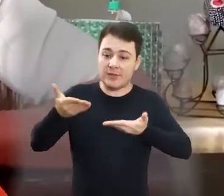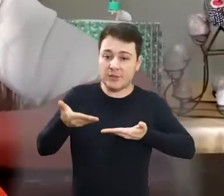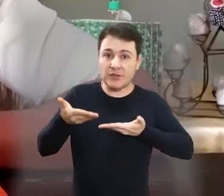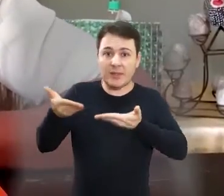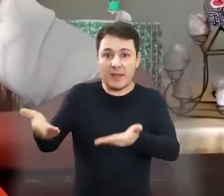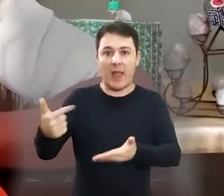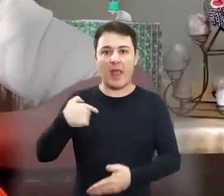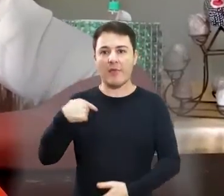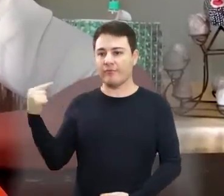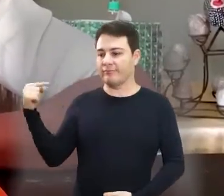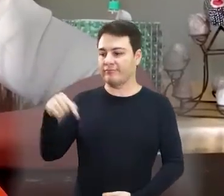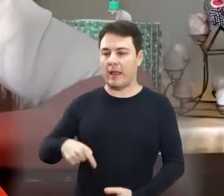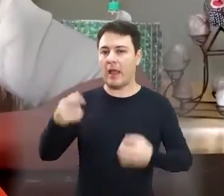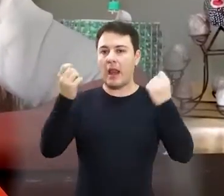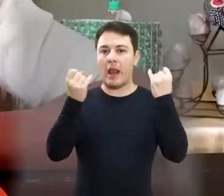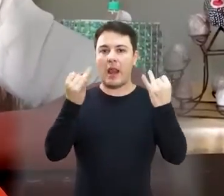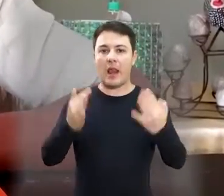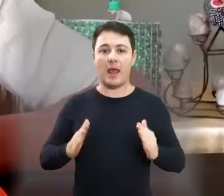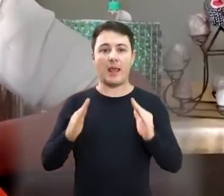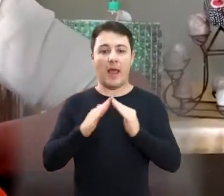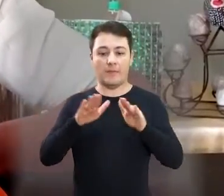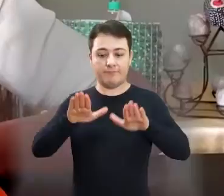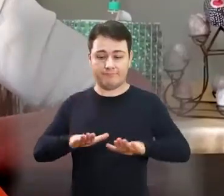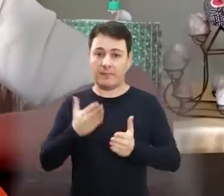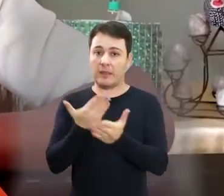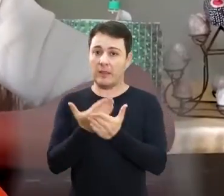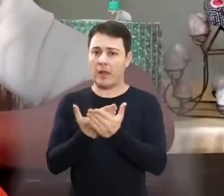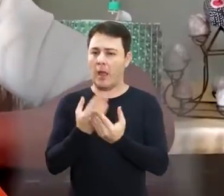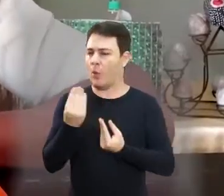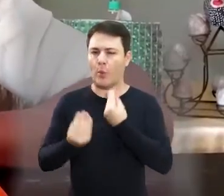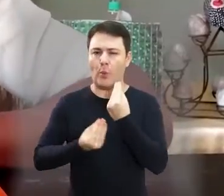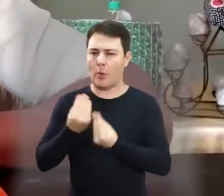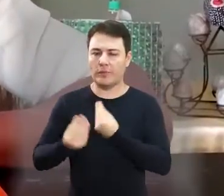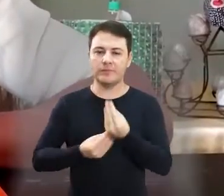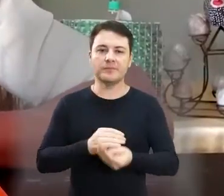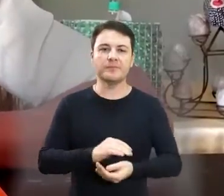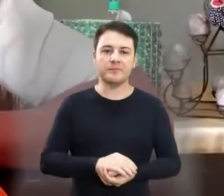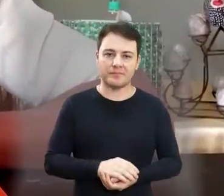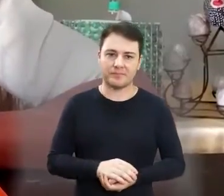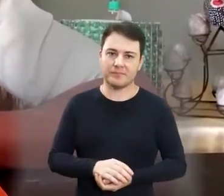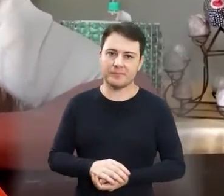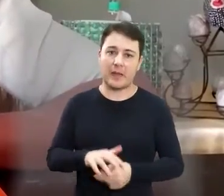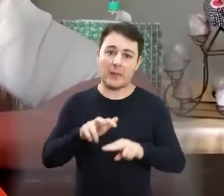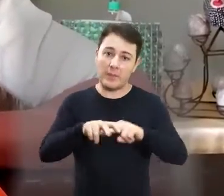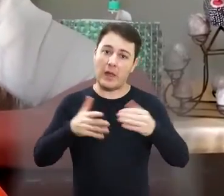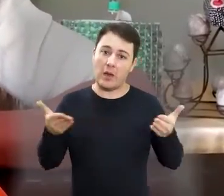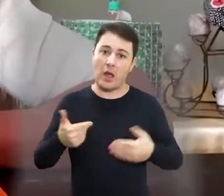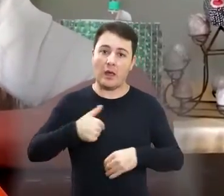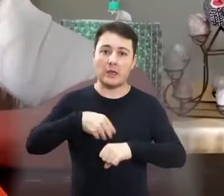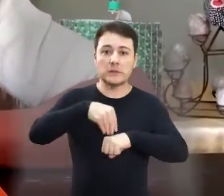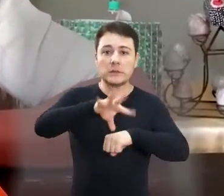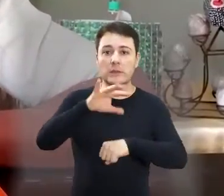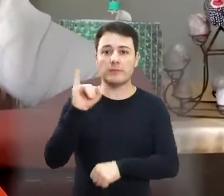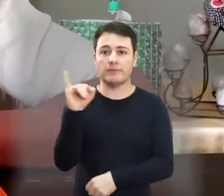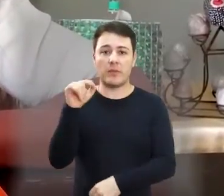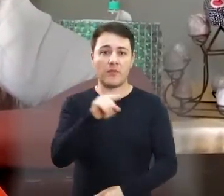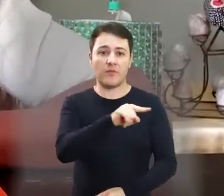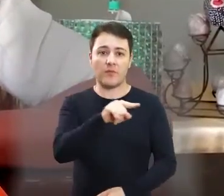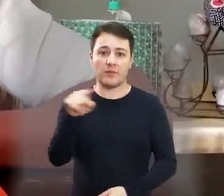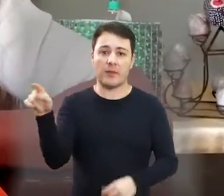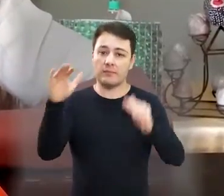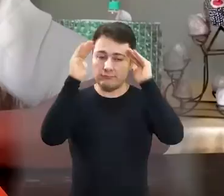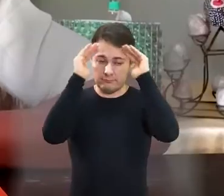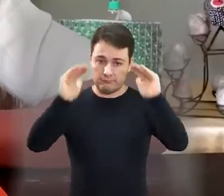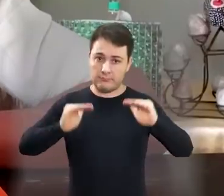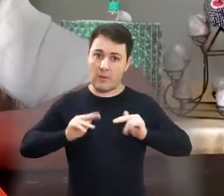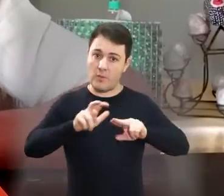convite da Câmara Municipal, conversar com você sobre como estudar em casa. Para isso, eu separei alguns tópicos que eu considero muito